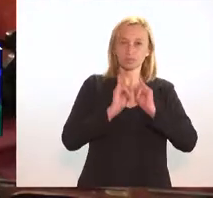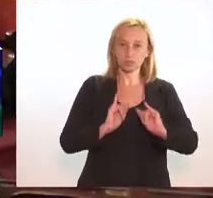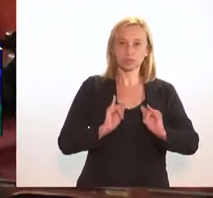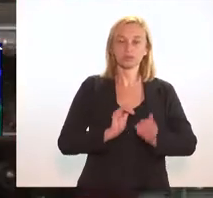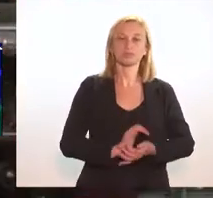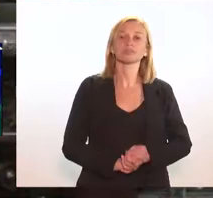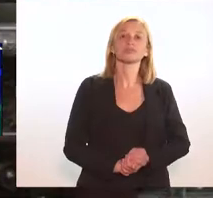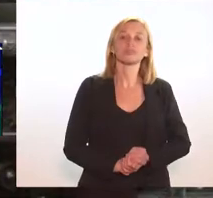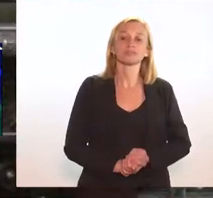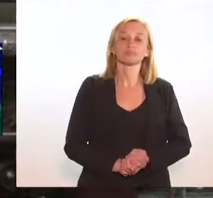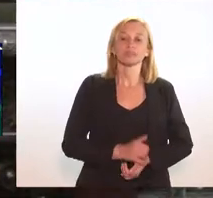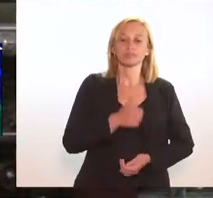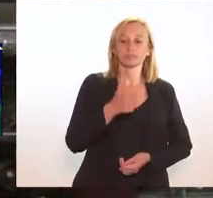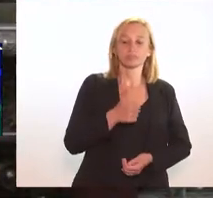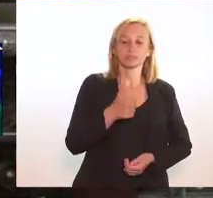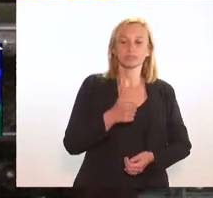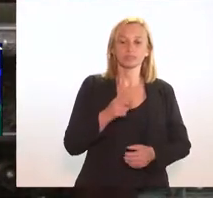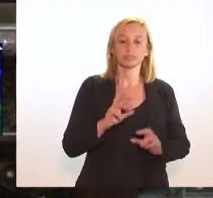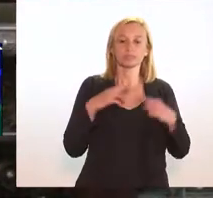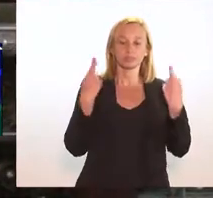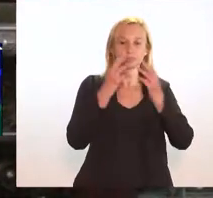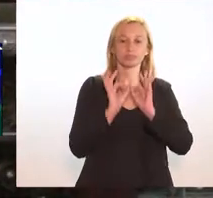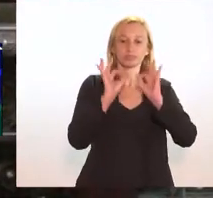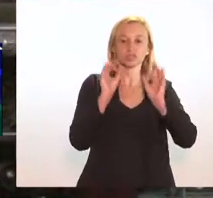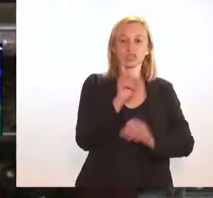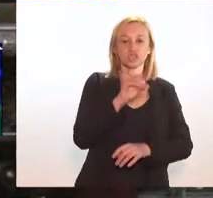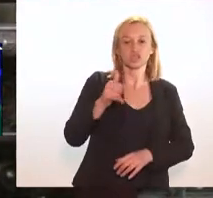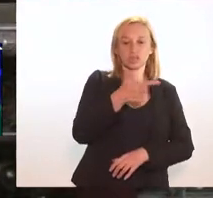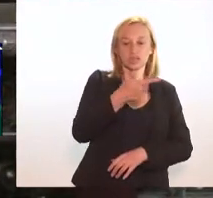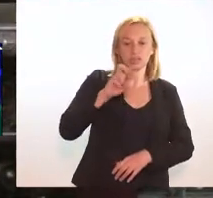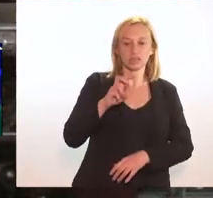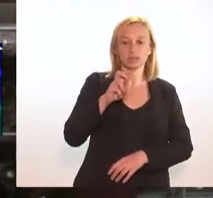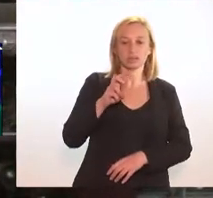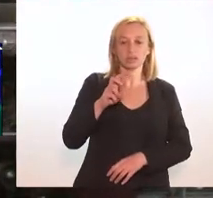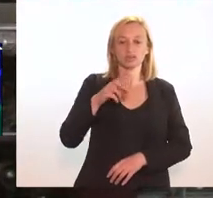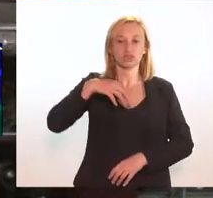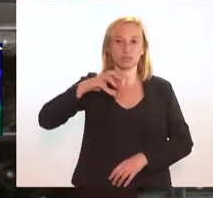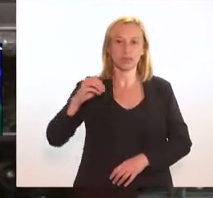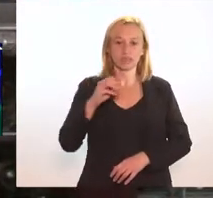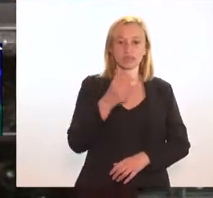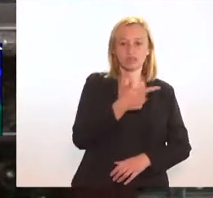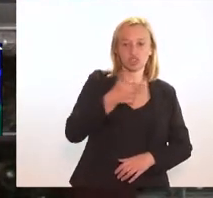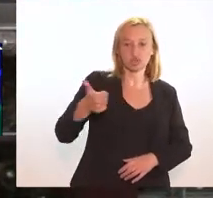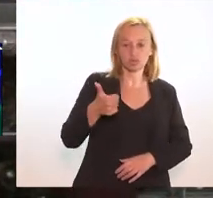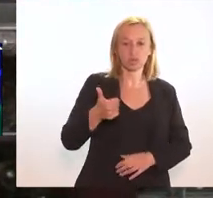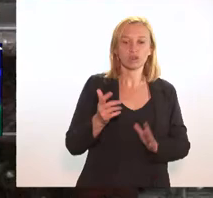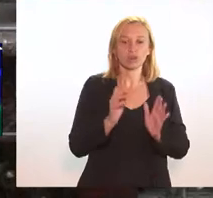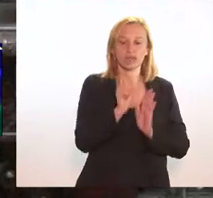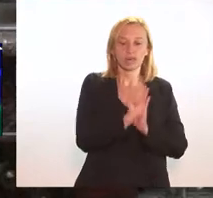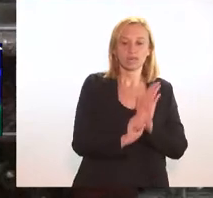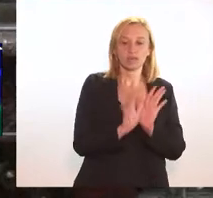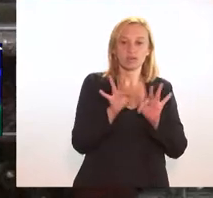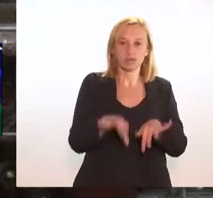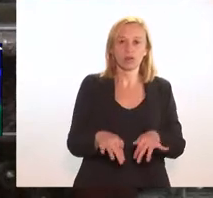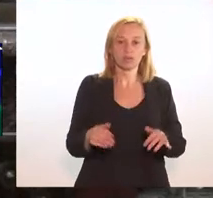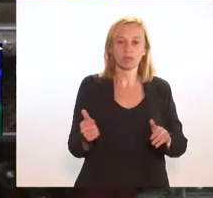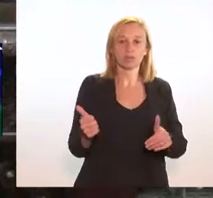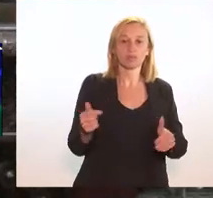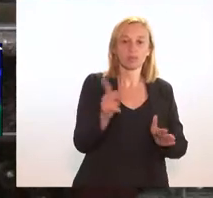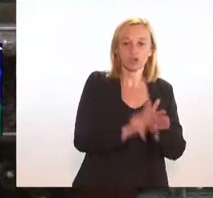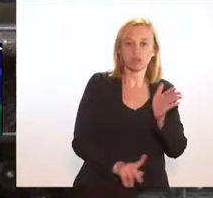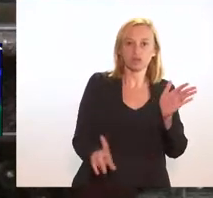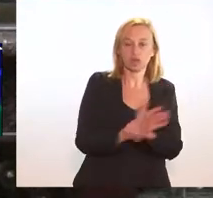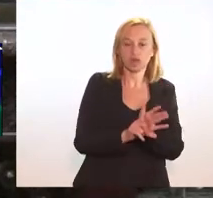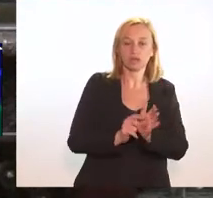Anuncio, primeira sessão extraordinária do dia 25 de março de 21, redação final, projeto de lei